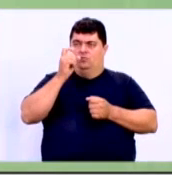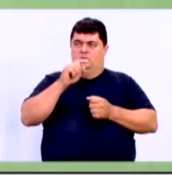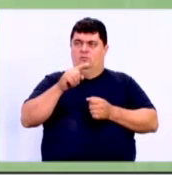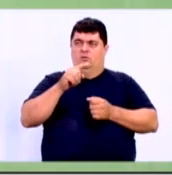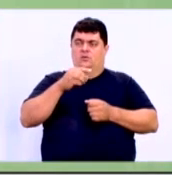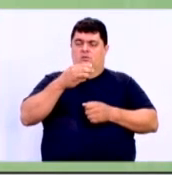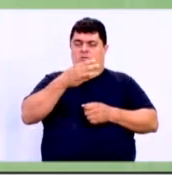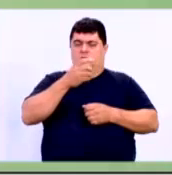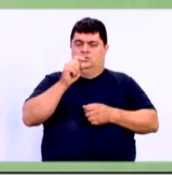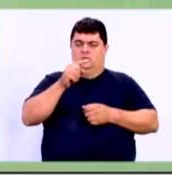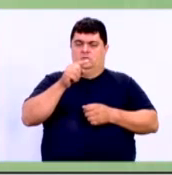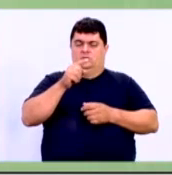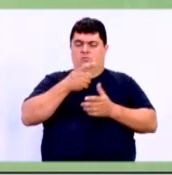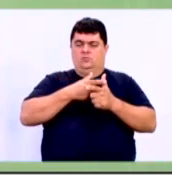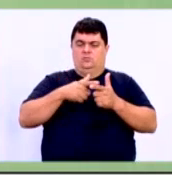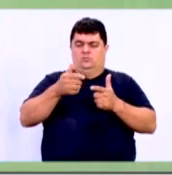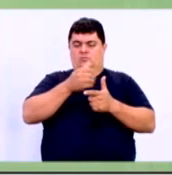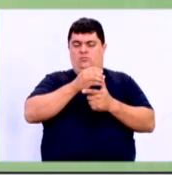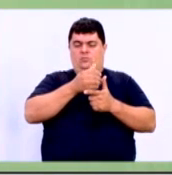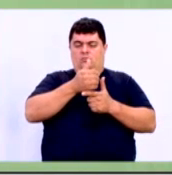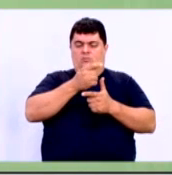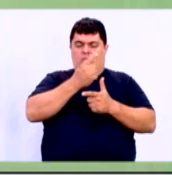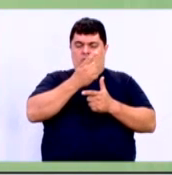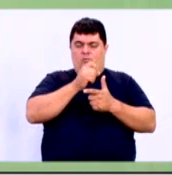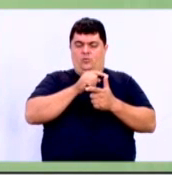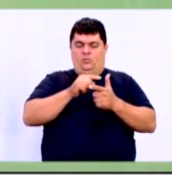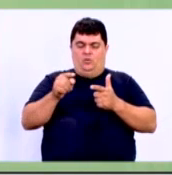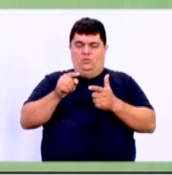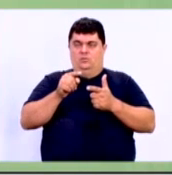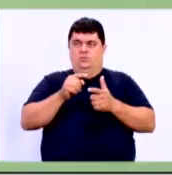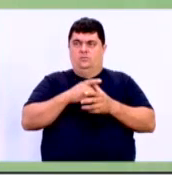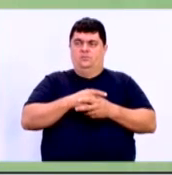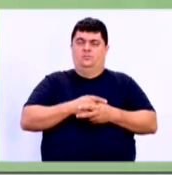dividir. Só eu dividir.